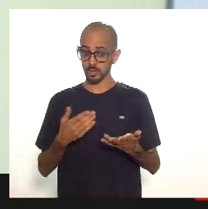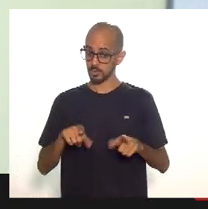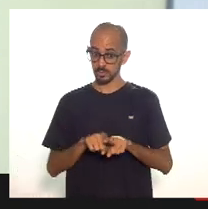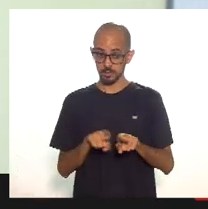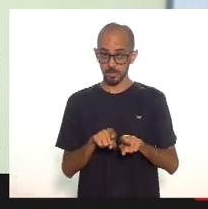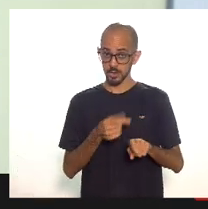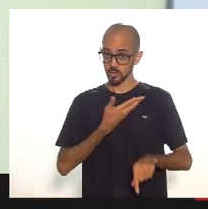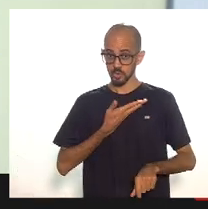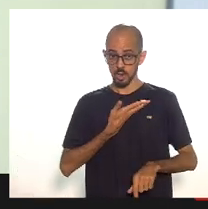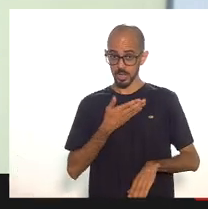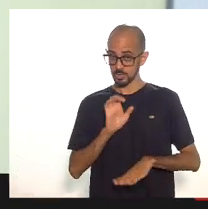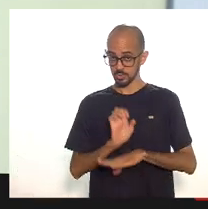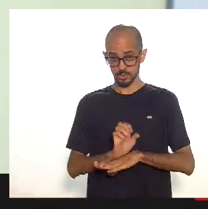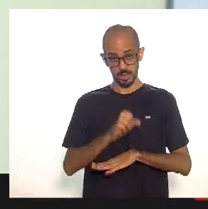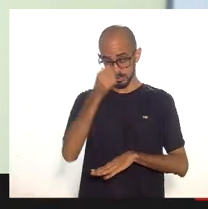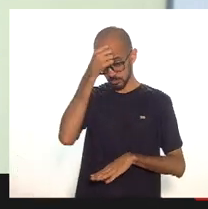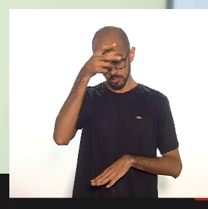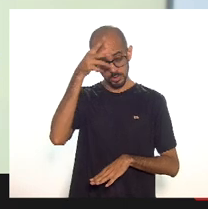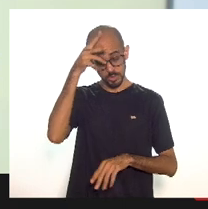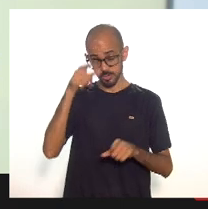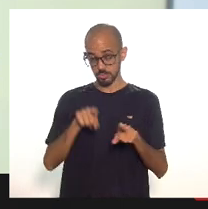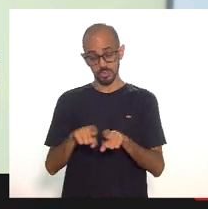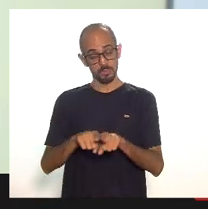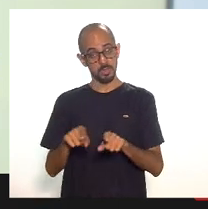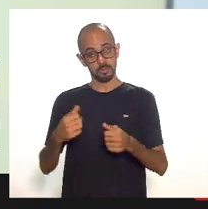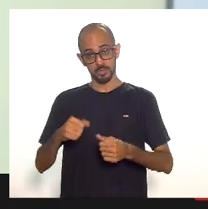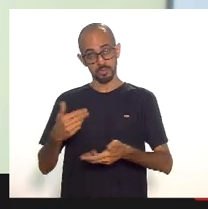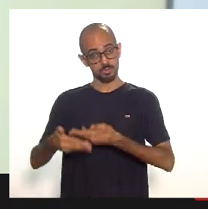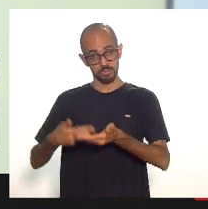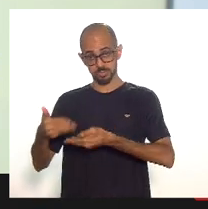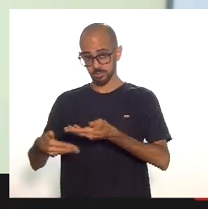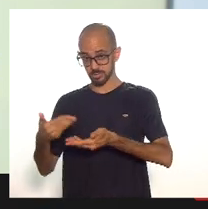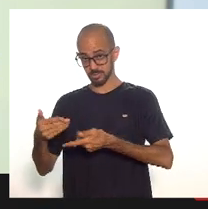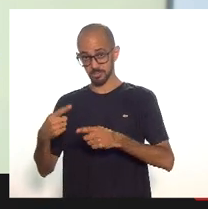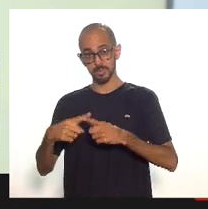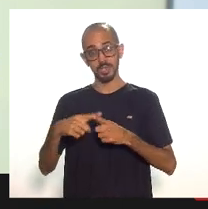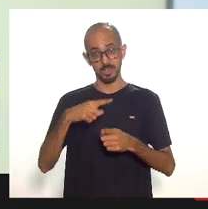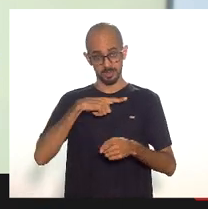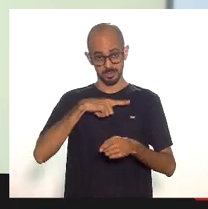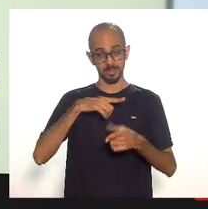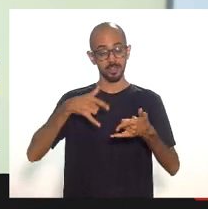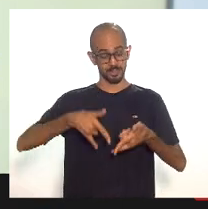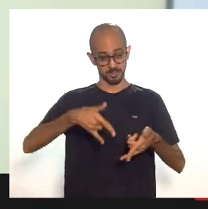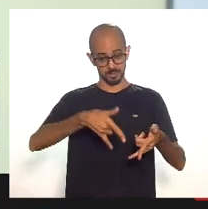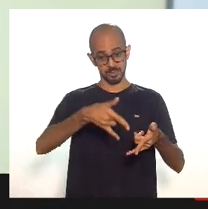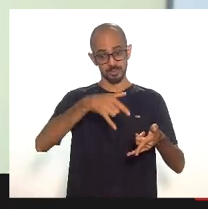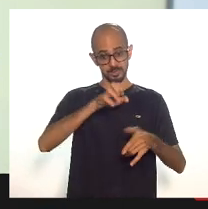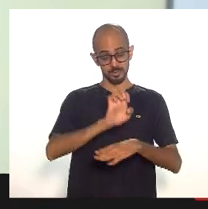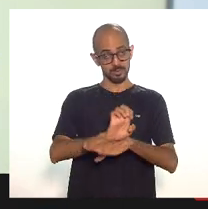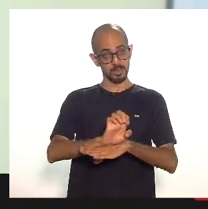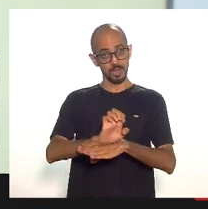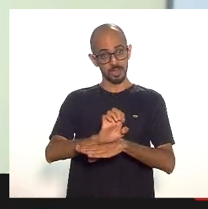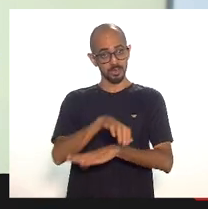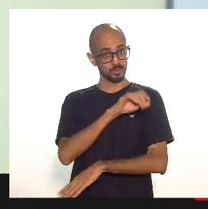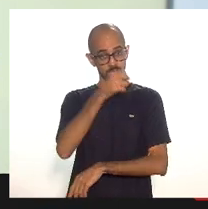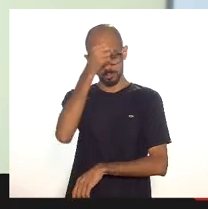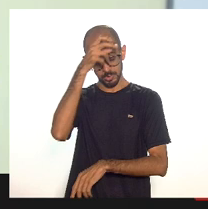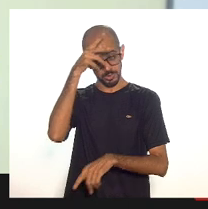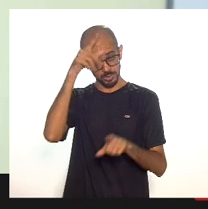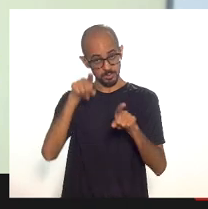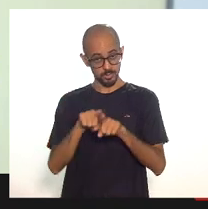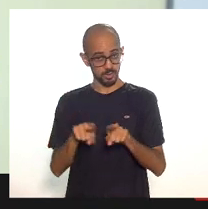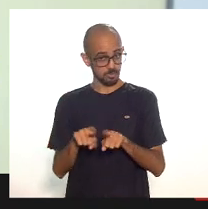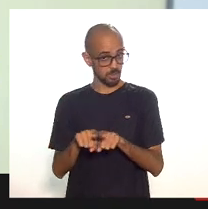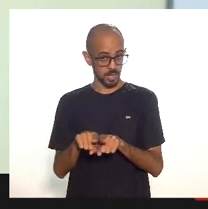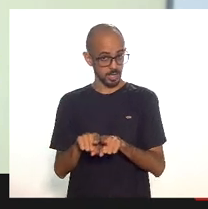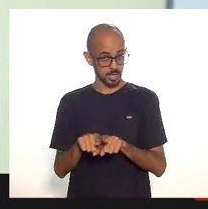do Estado e do município, porque existem leitos impedidos também no Estado e existem leitos também no município. E